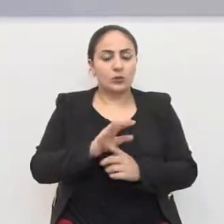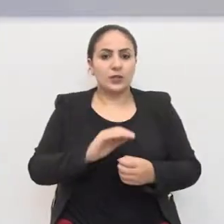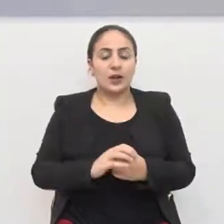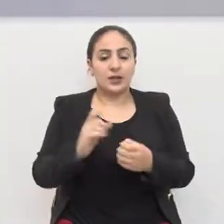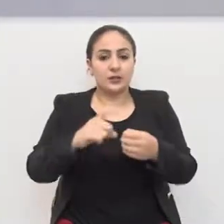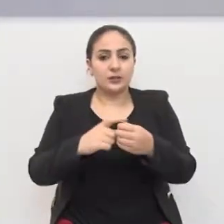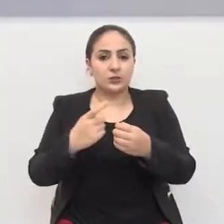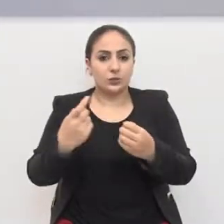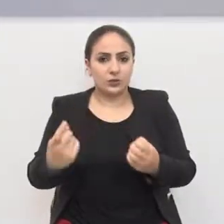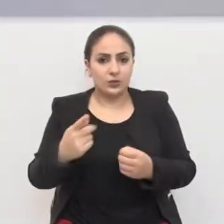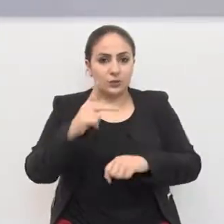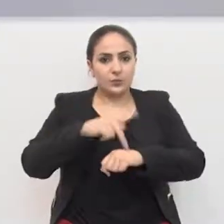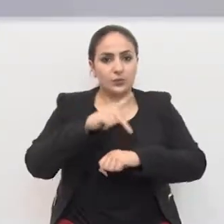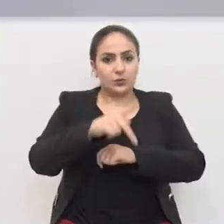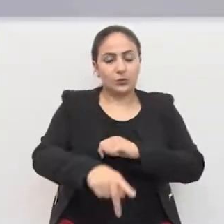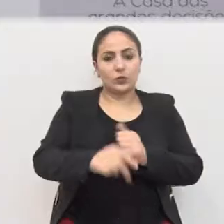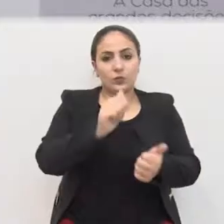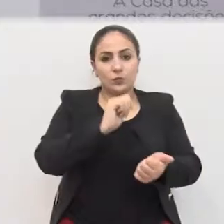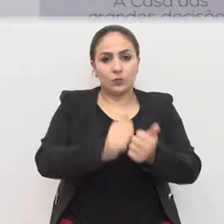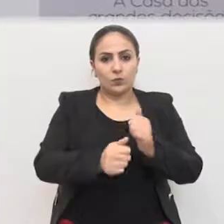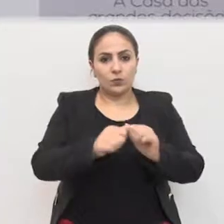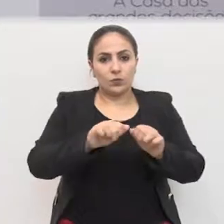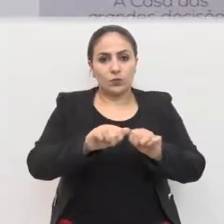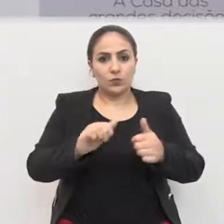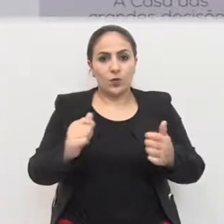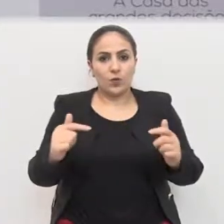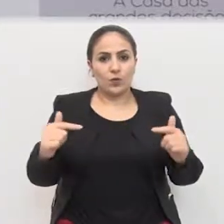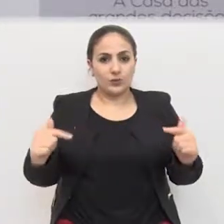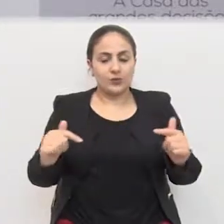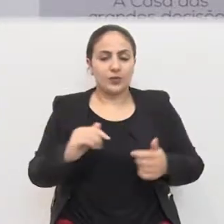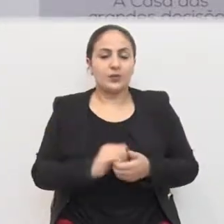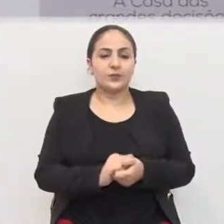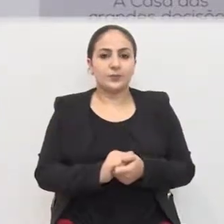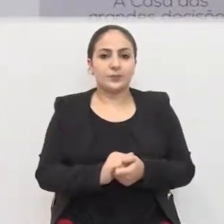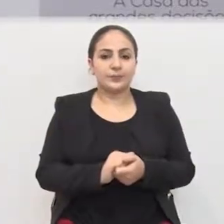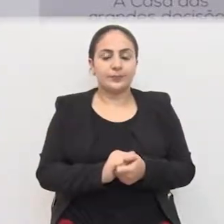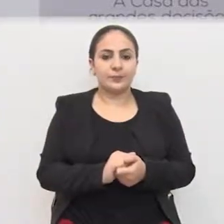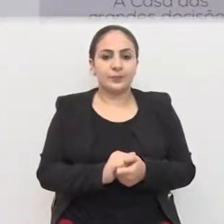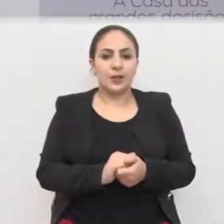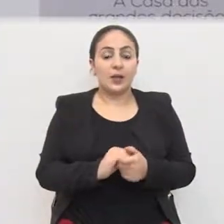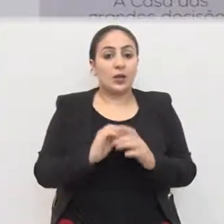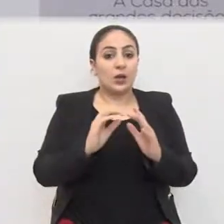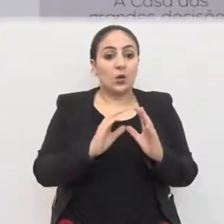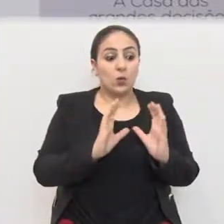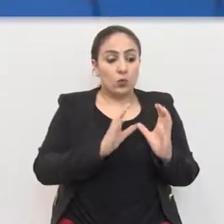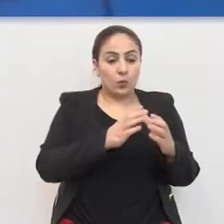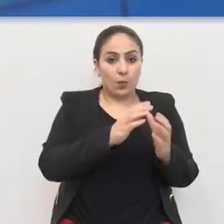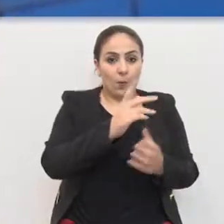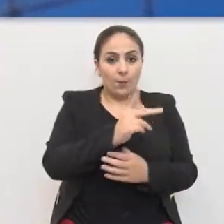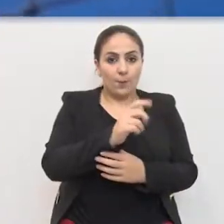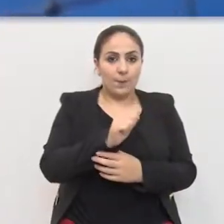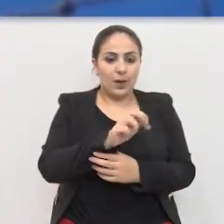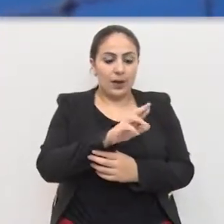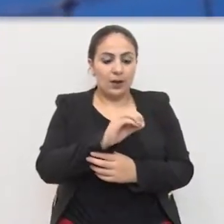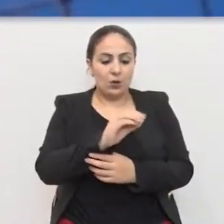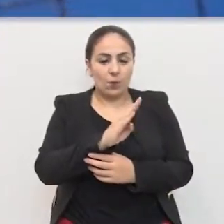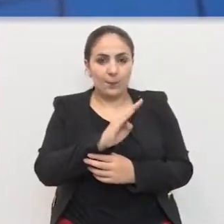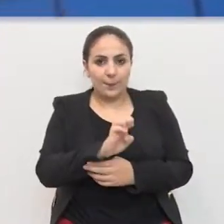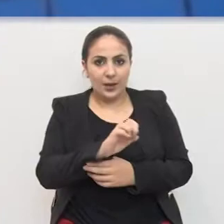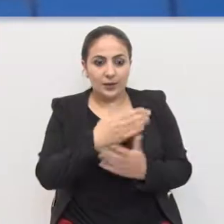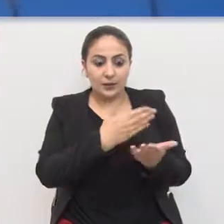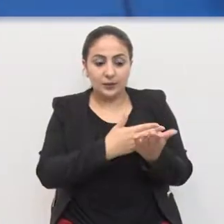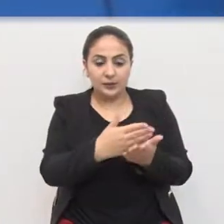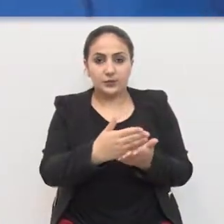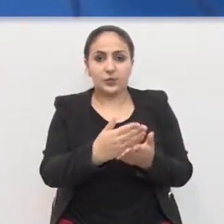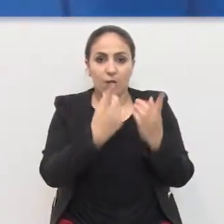Passo Fundo Futsal da Série Prata. A equipe do Parobé, que começou toda a agressão, como eu falei, que existem imagens